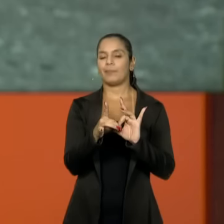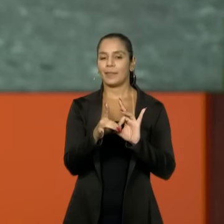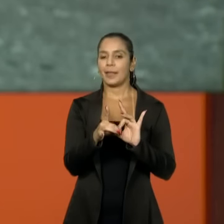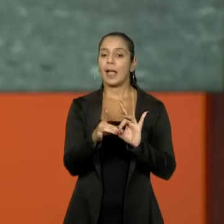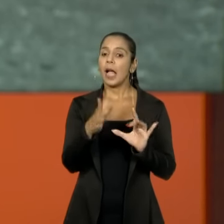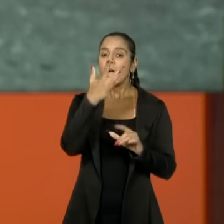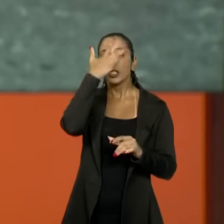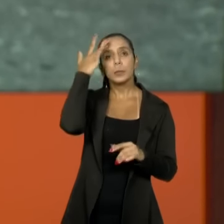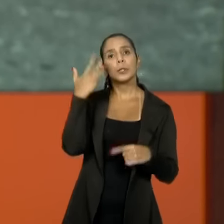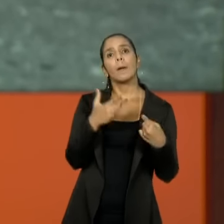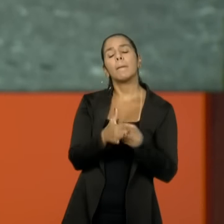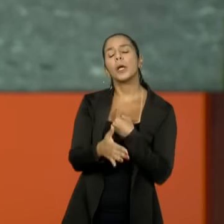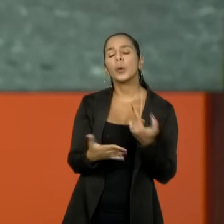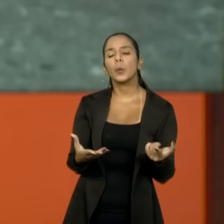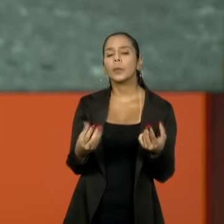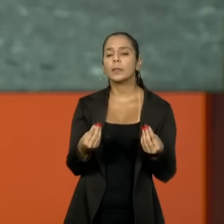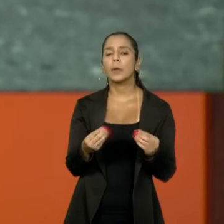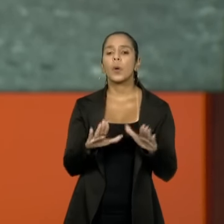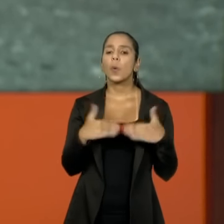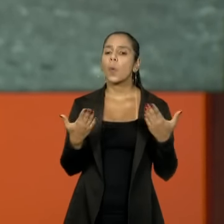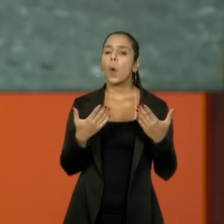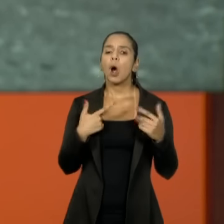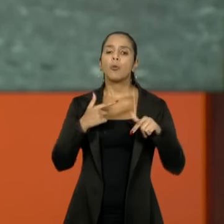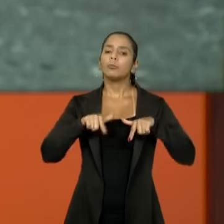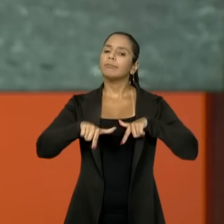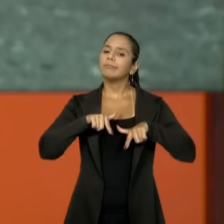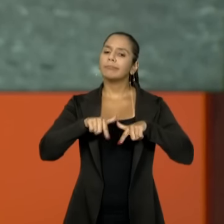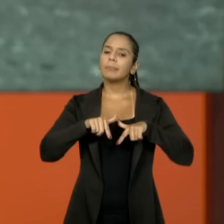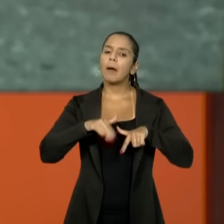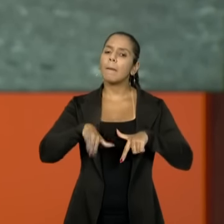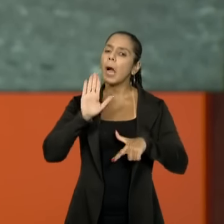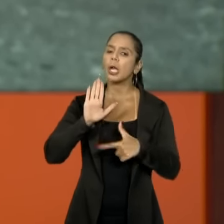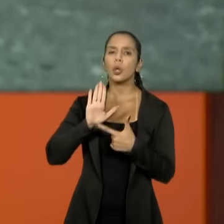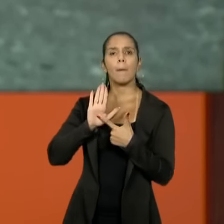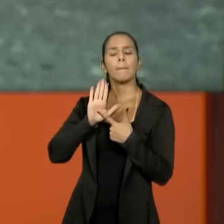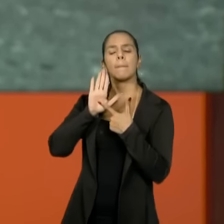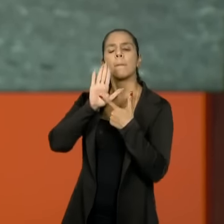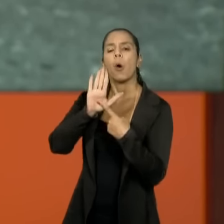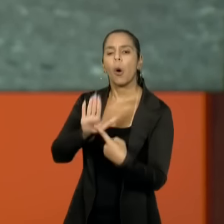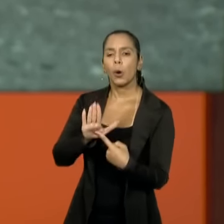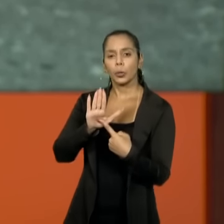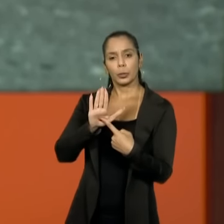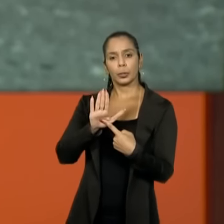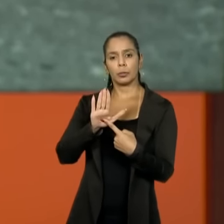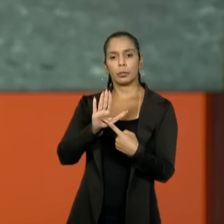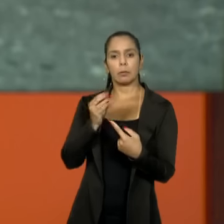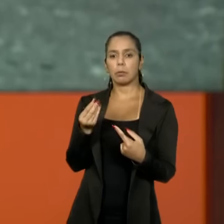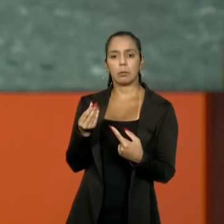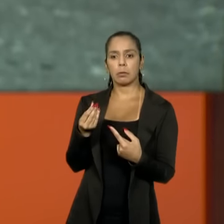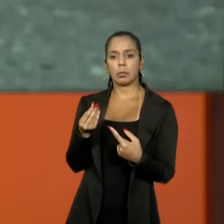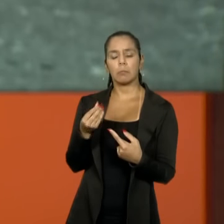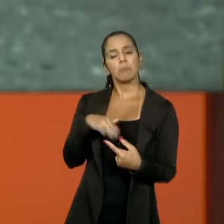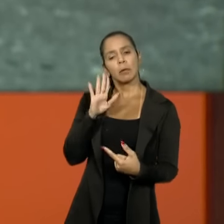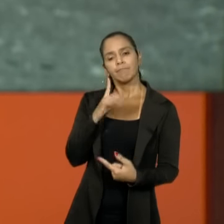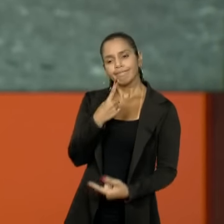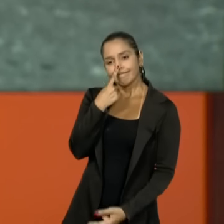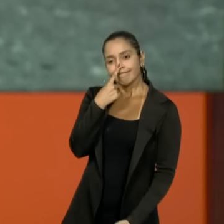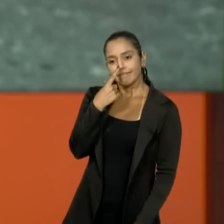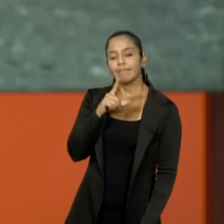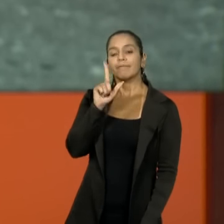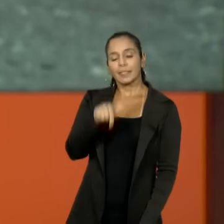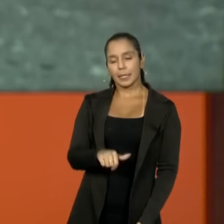pessoas me perguntam assim, qual é o trabalho que mais reflete, né, ou com o qual você mais se identifica, eu digo o Canto das